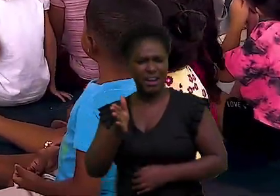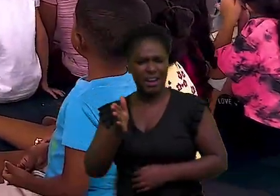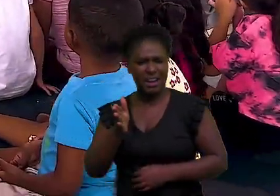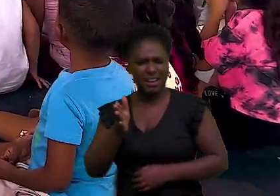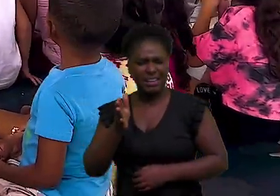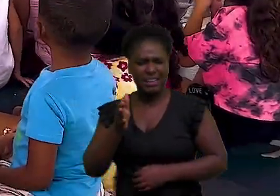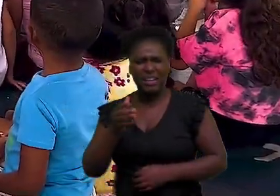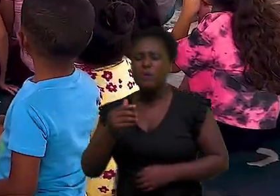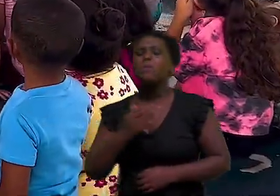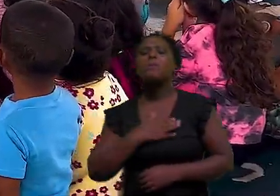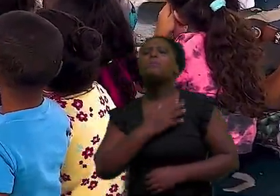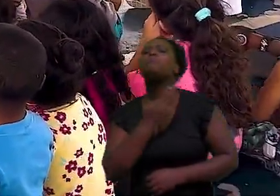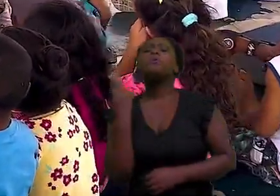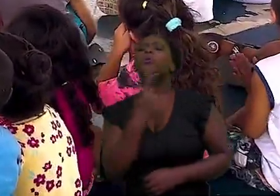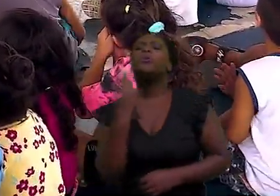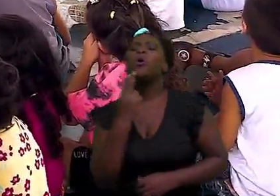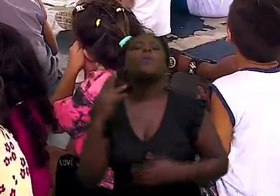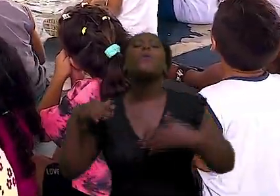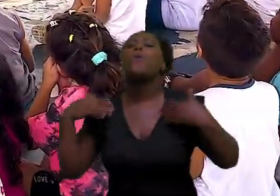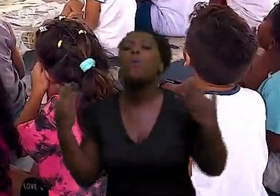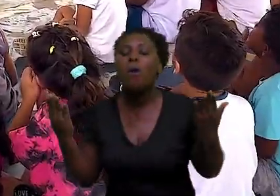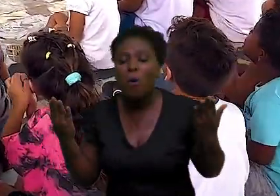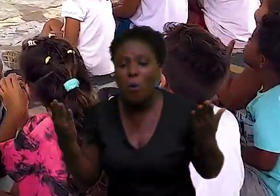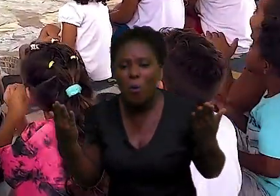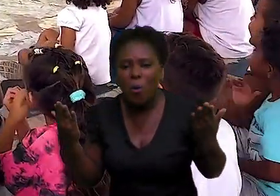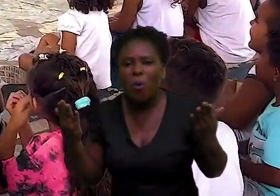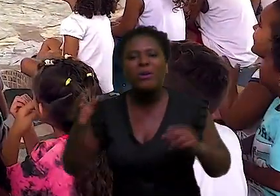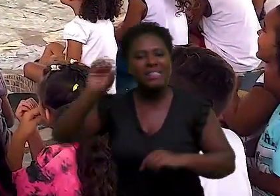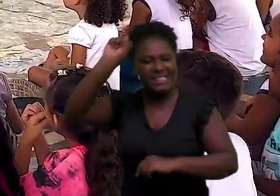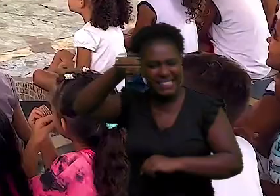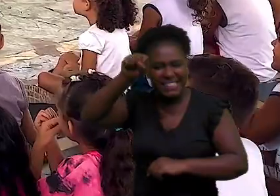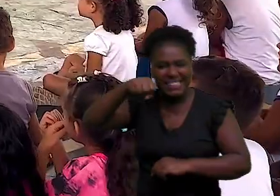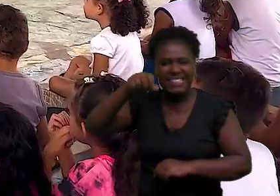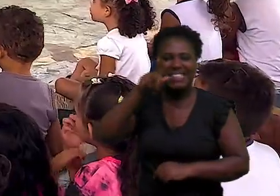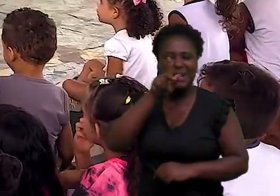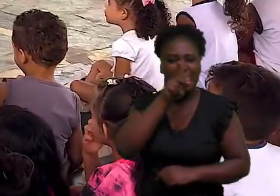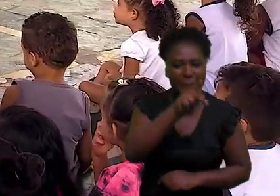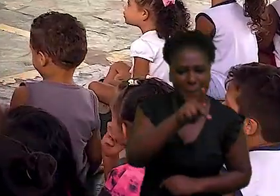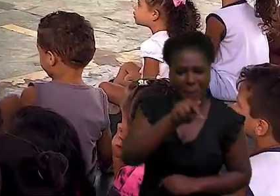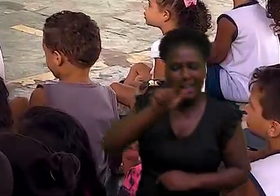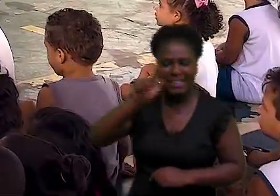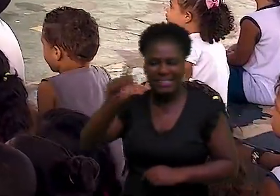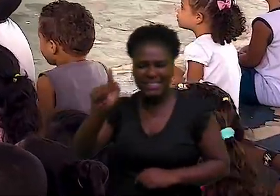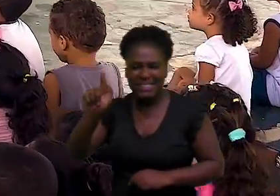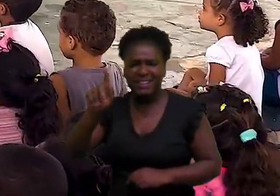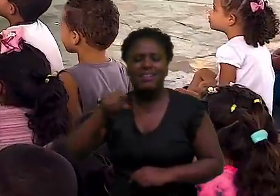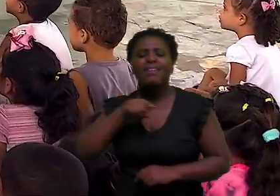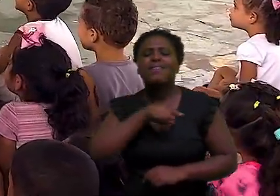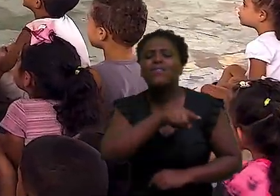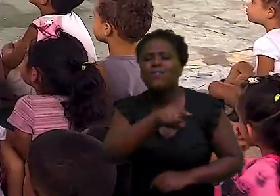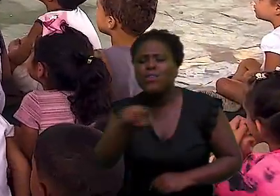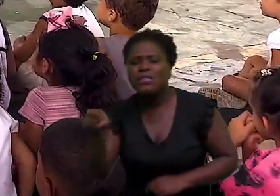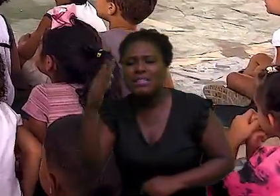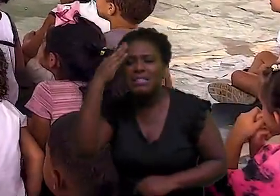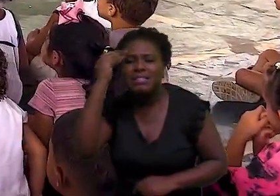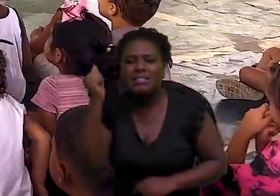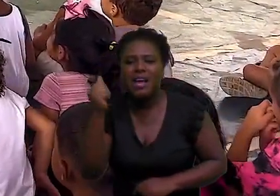Alguém sabe o meu nome? Aê! Alguém sabe de onde eu vim?